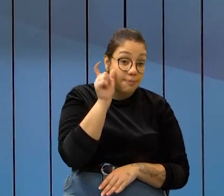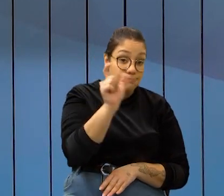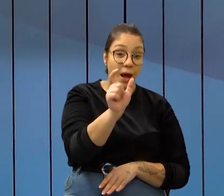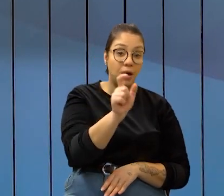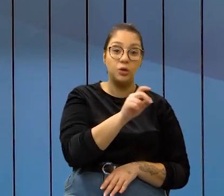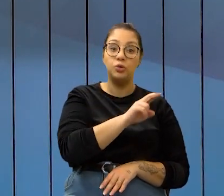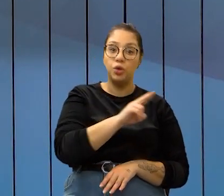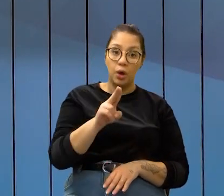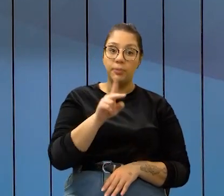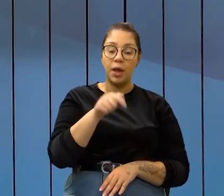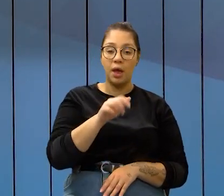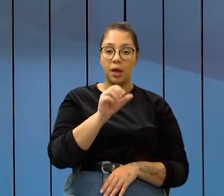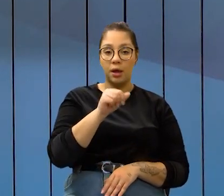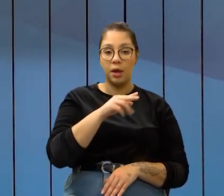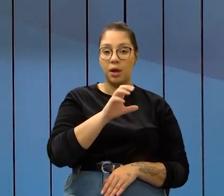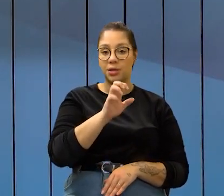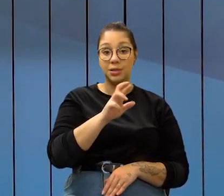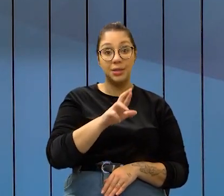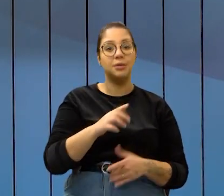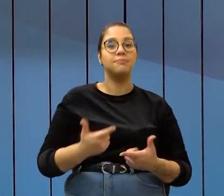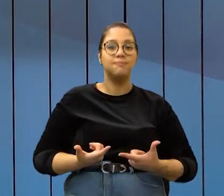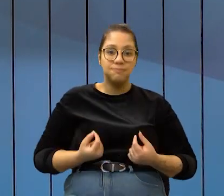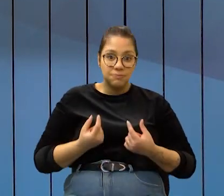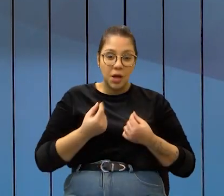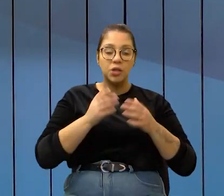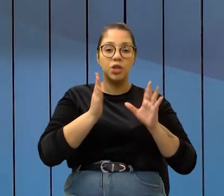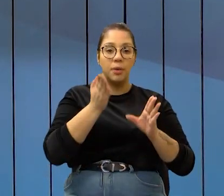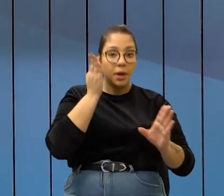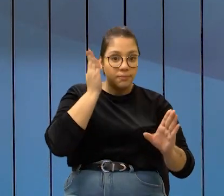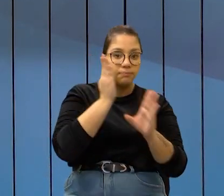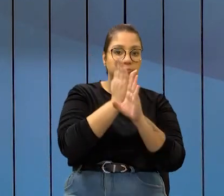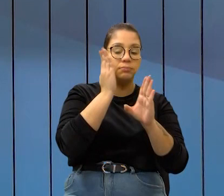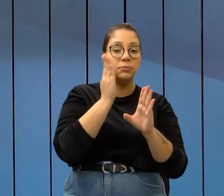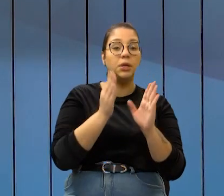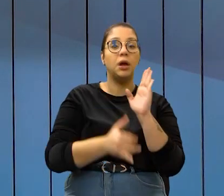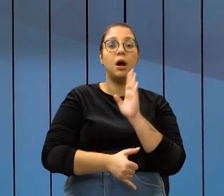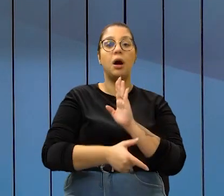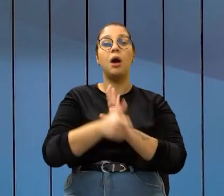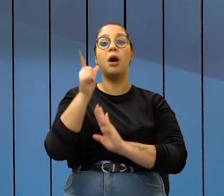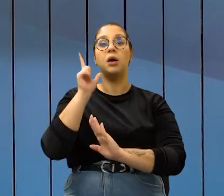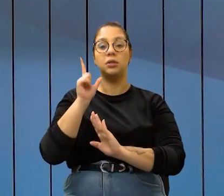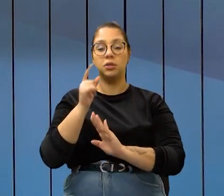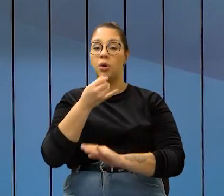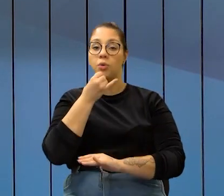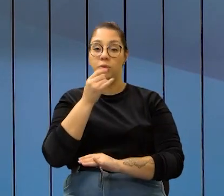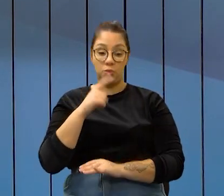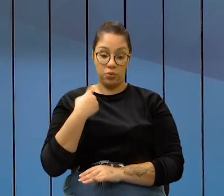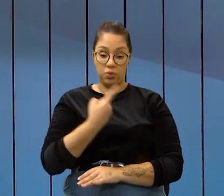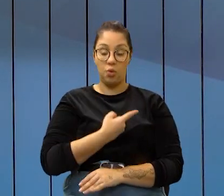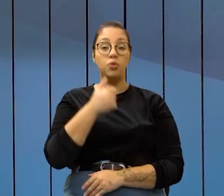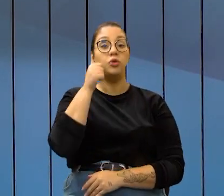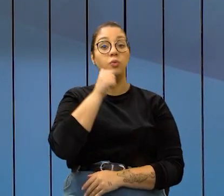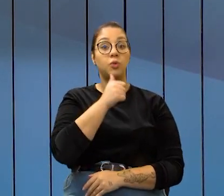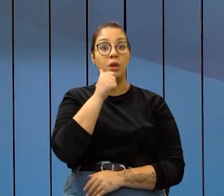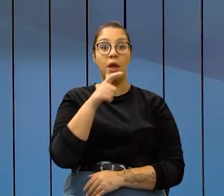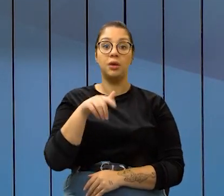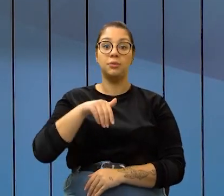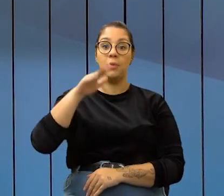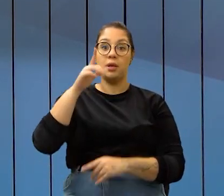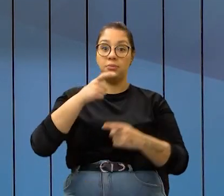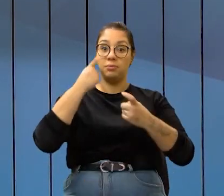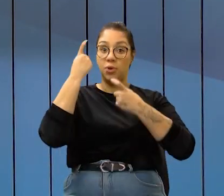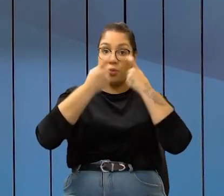para saber identificar alguma coisa preventivamente, nós mulheres que sempre estamos